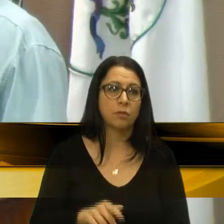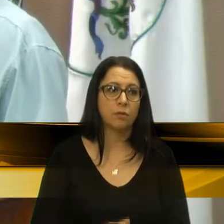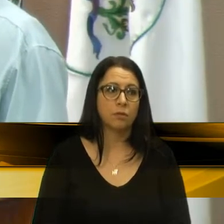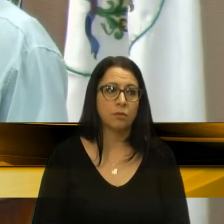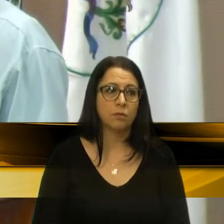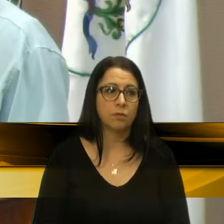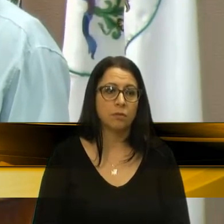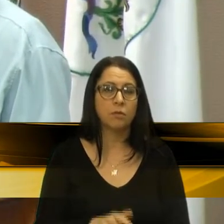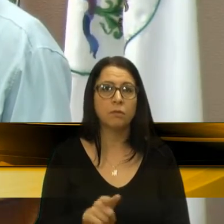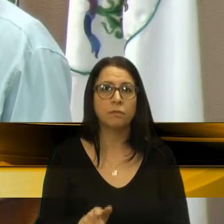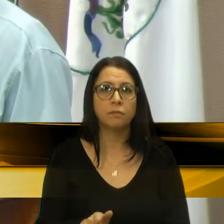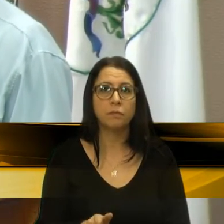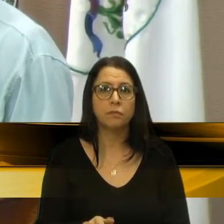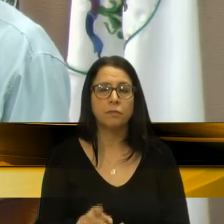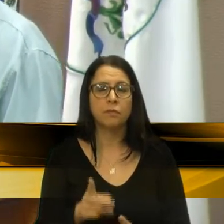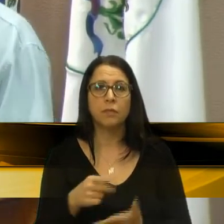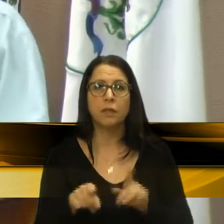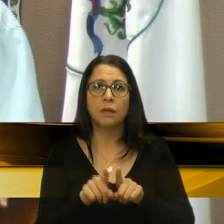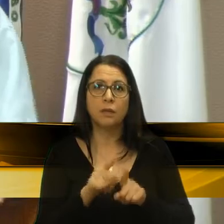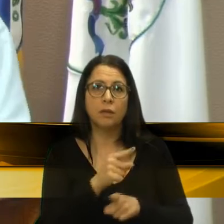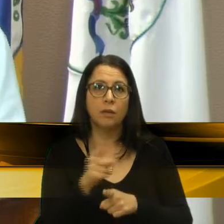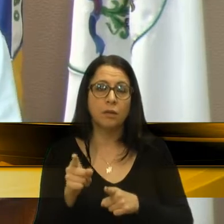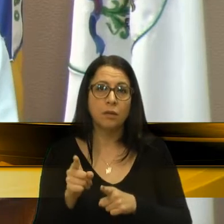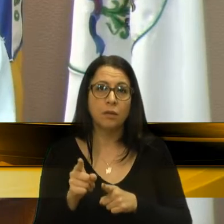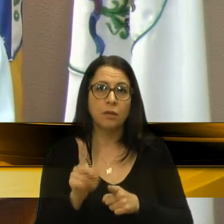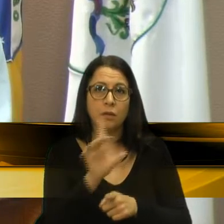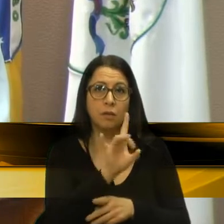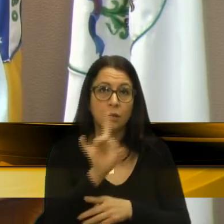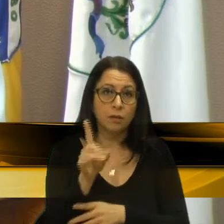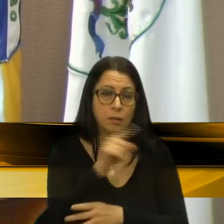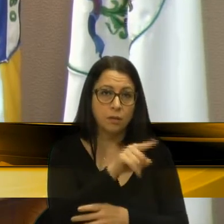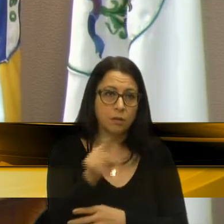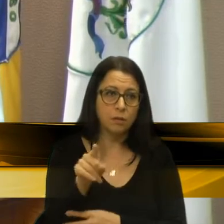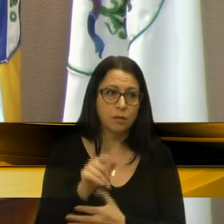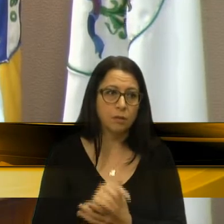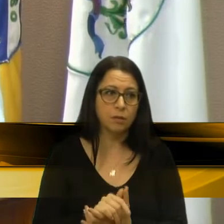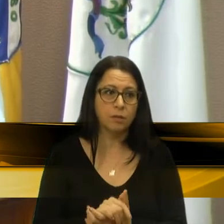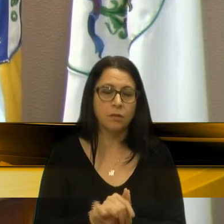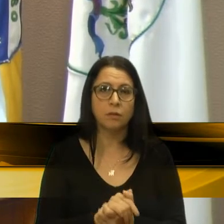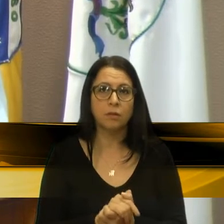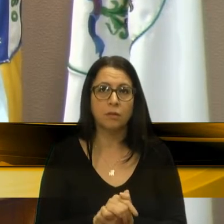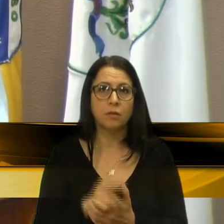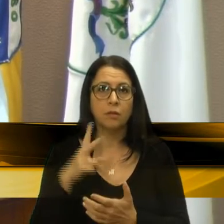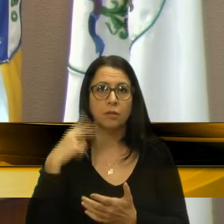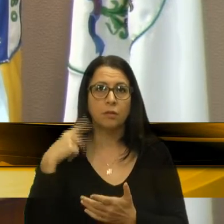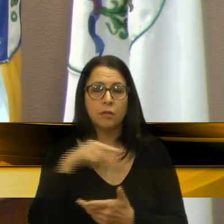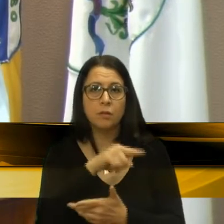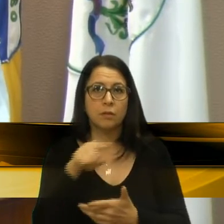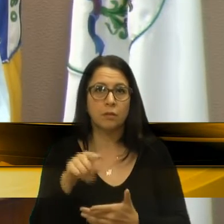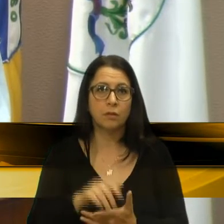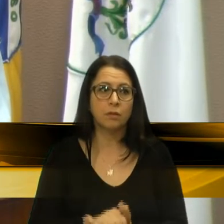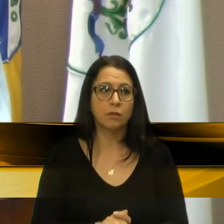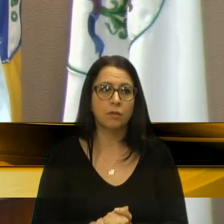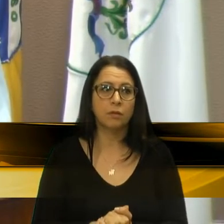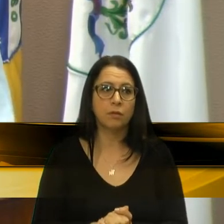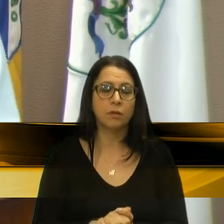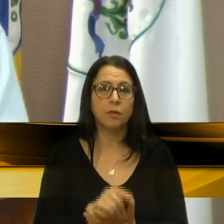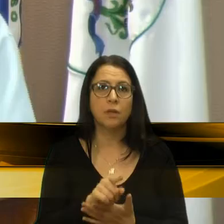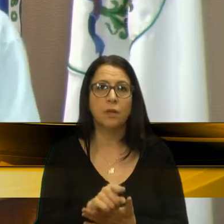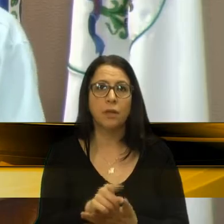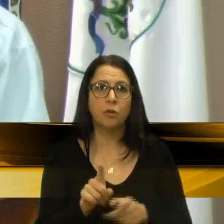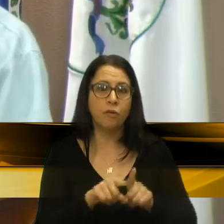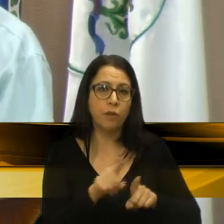irá reforçar que cada um é cada um de nós vereadores a semana testando